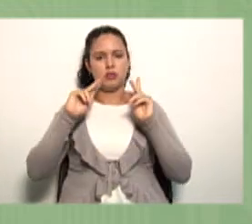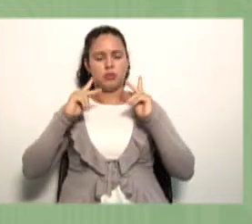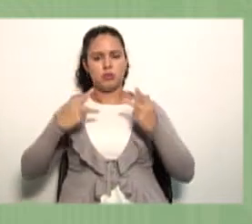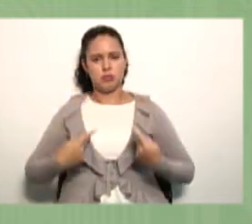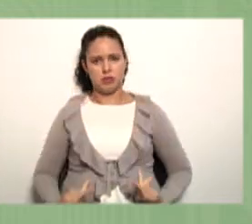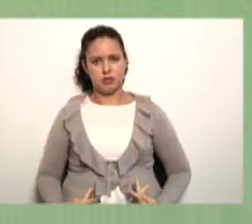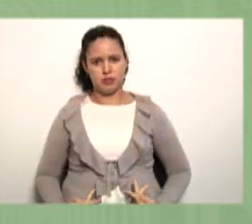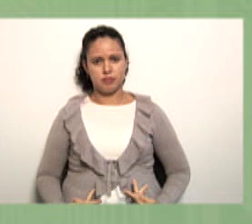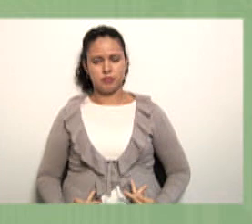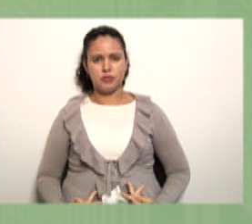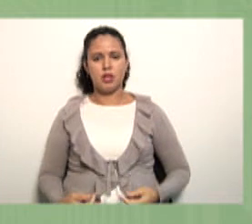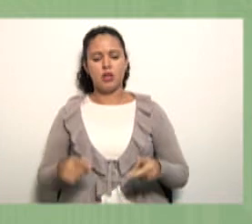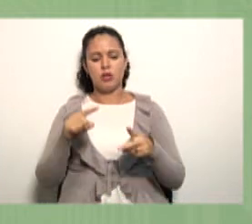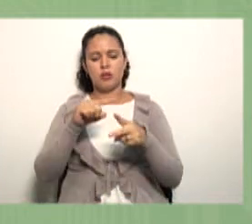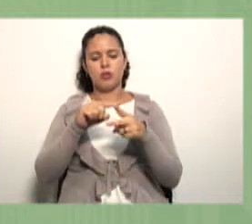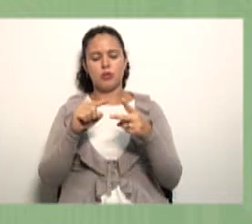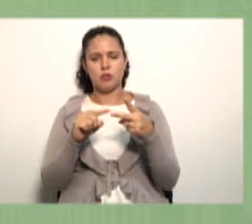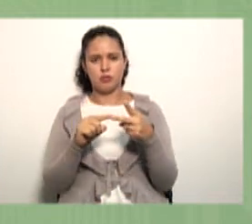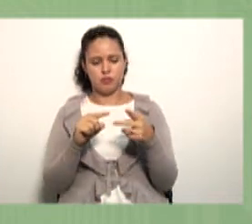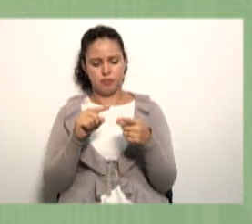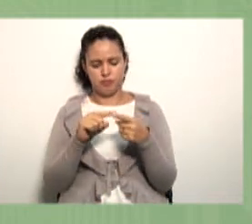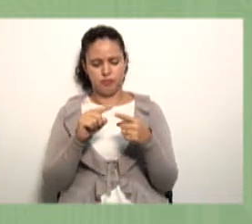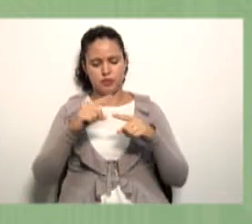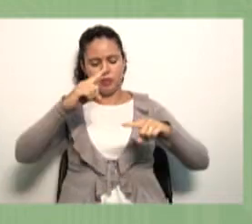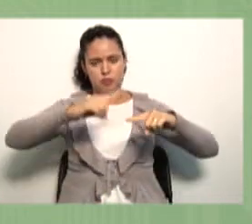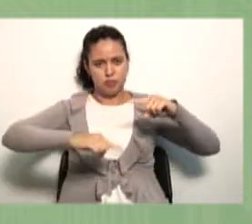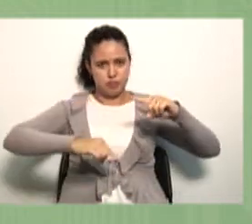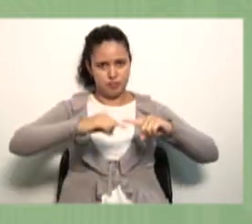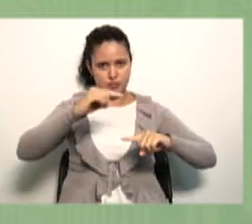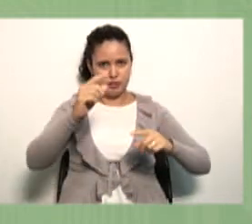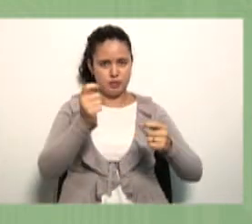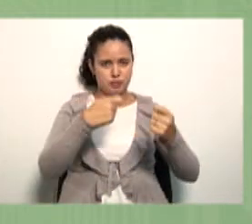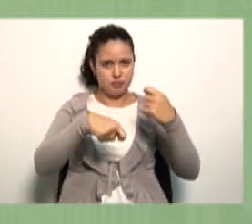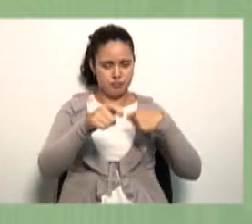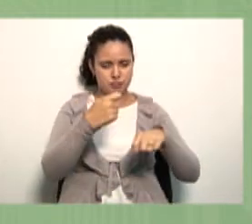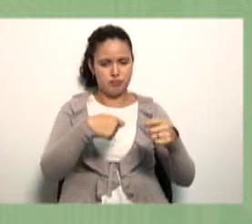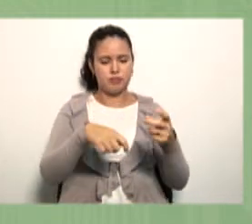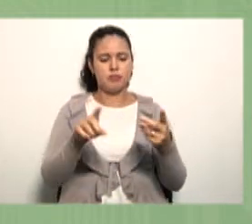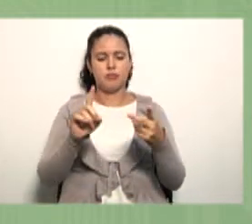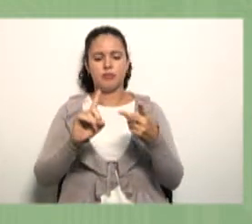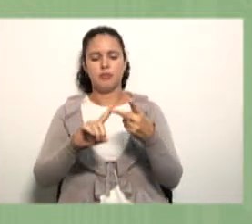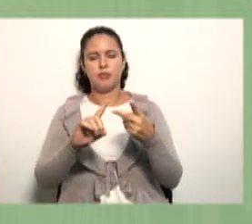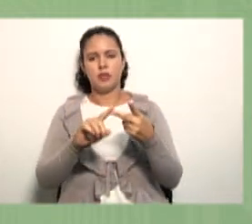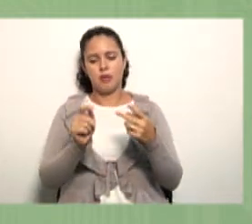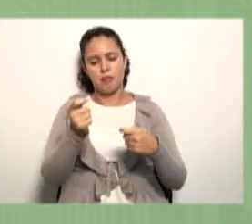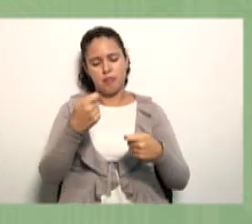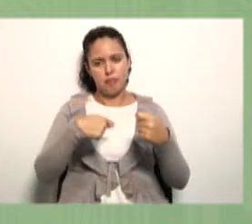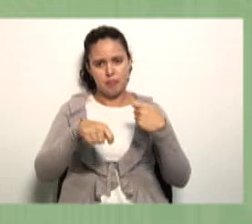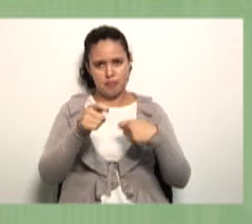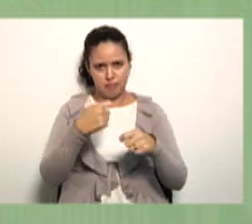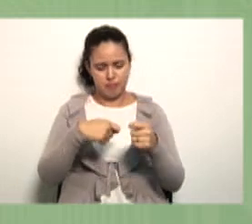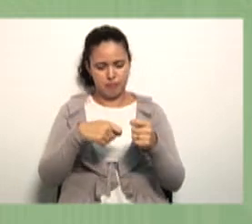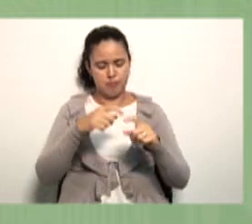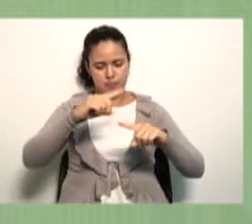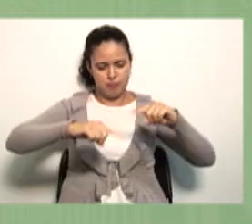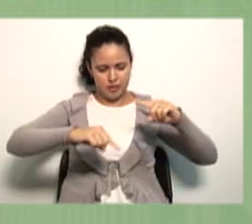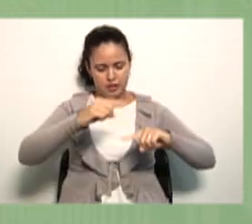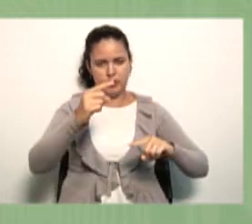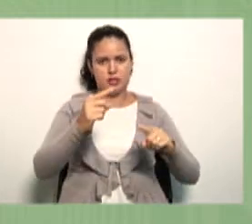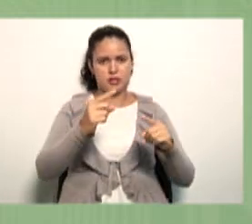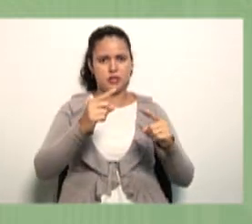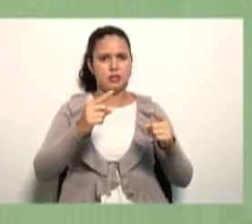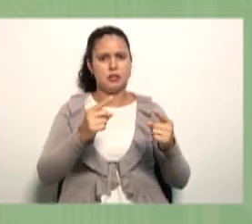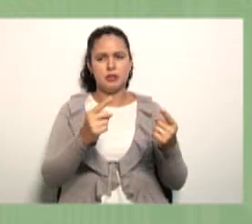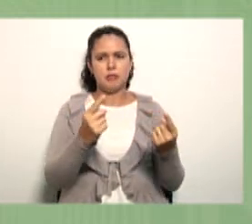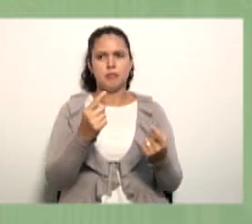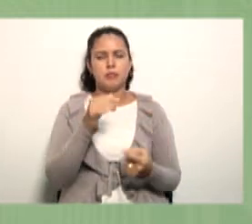por 2 tipos de bens. Os chamados bens econômicos e os chamados bens não econômicos. A gente pode dar um exemplo de o que